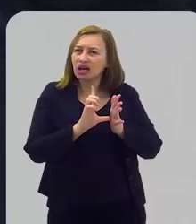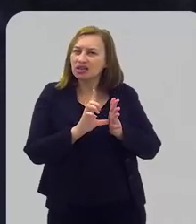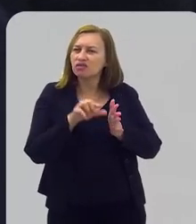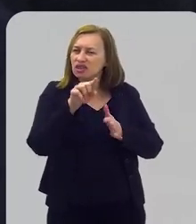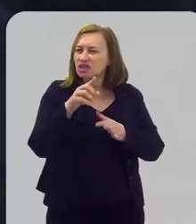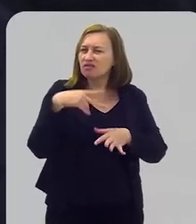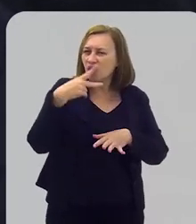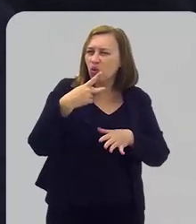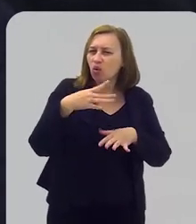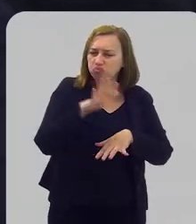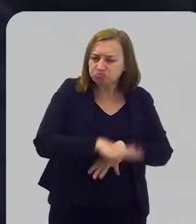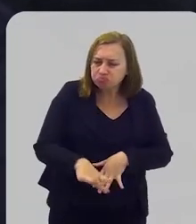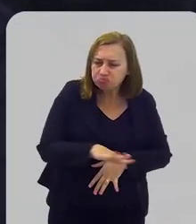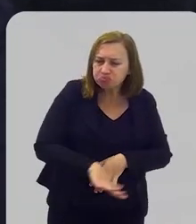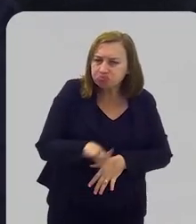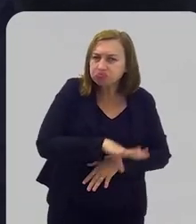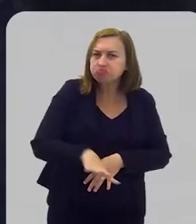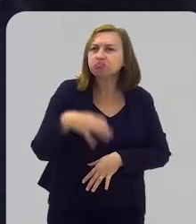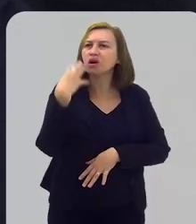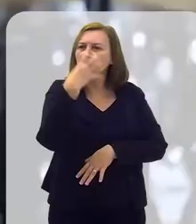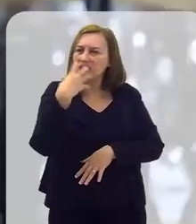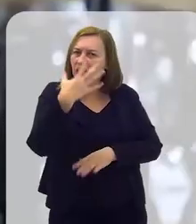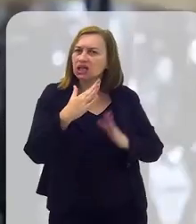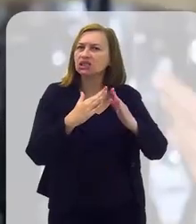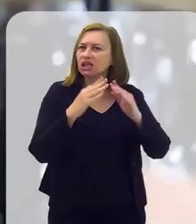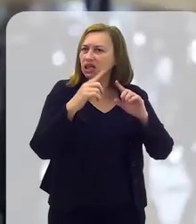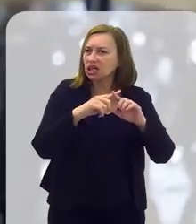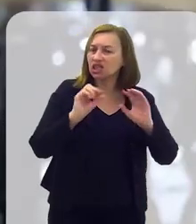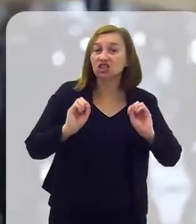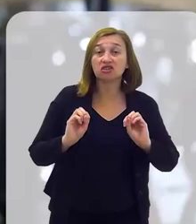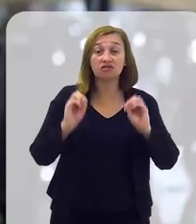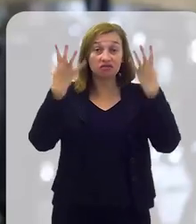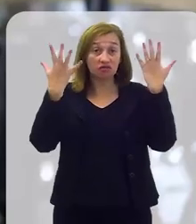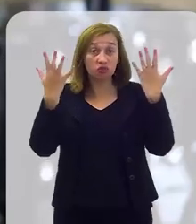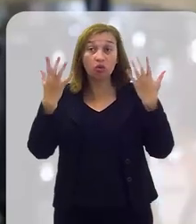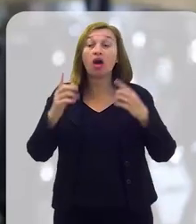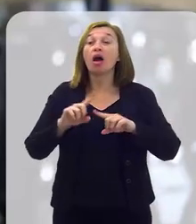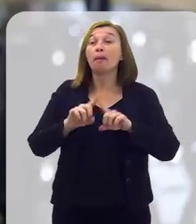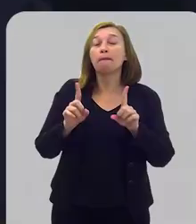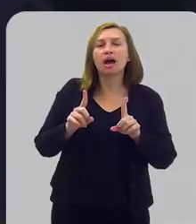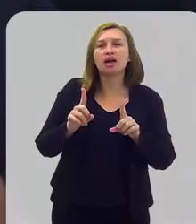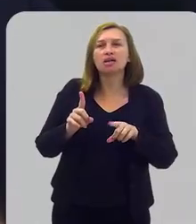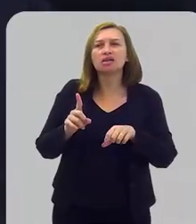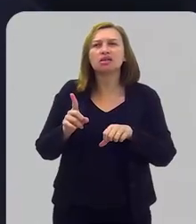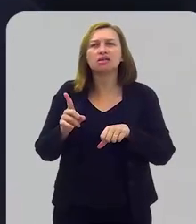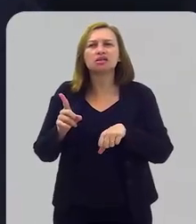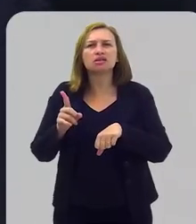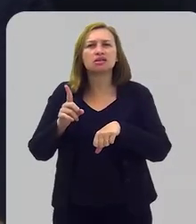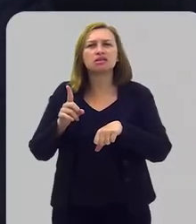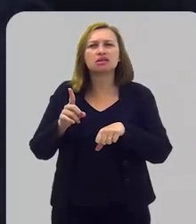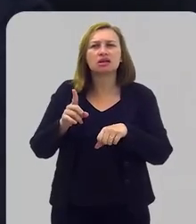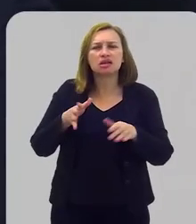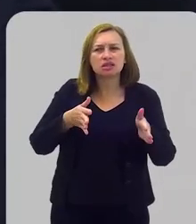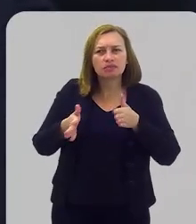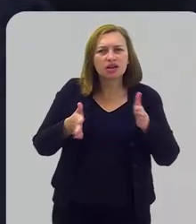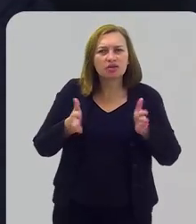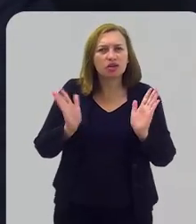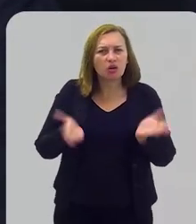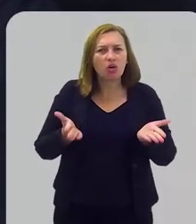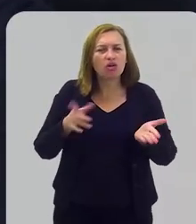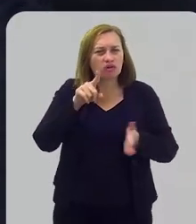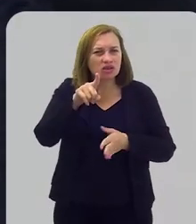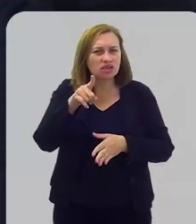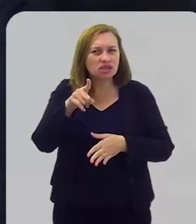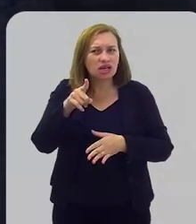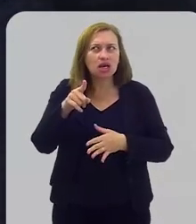você me disse que já canta Desde a infância igrejas em eventos Mas a partir desse de um tempo para cá você realmente decidiu